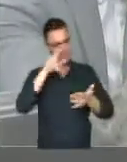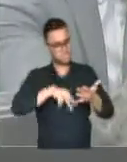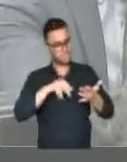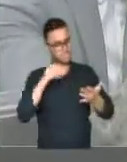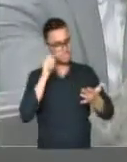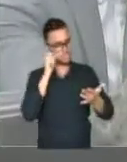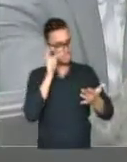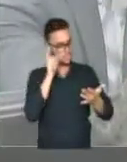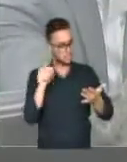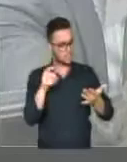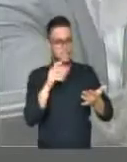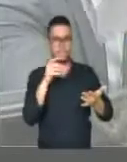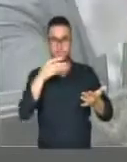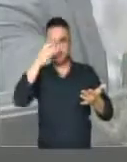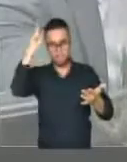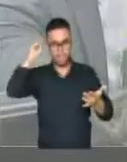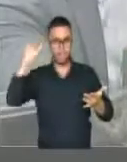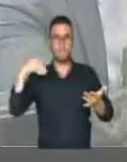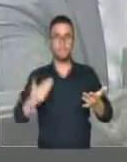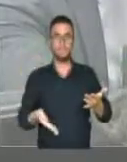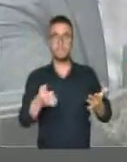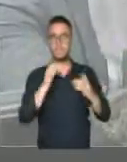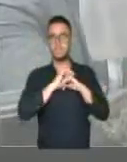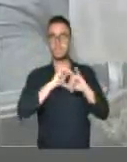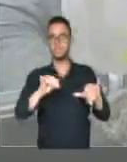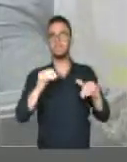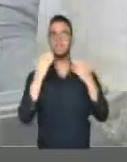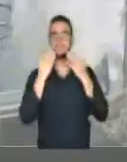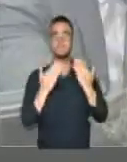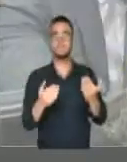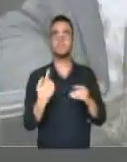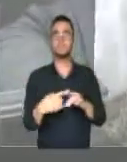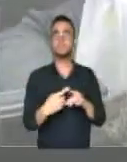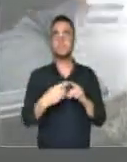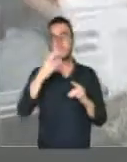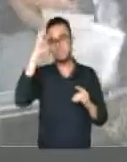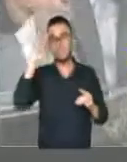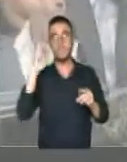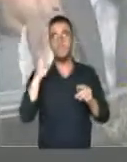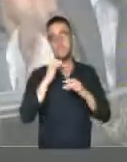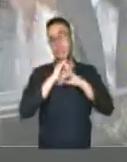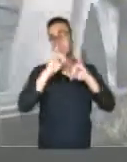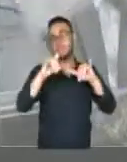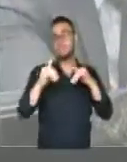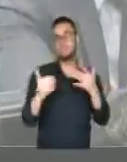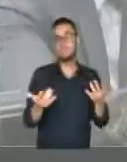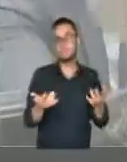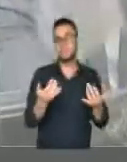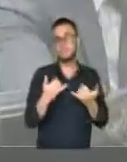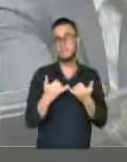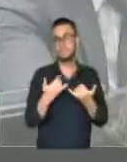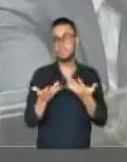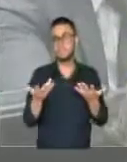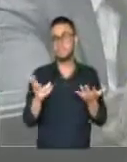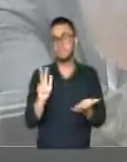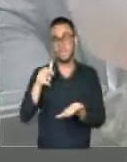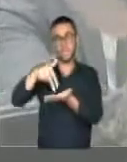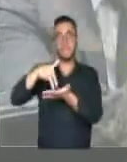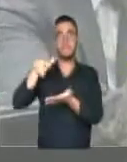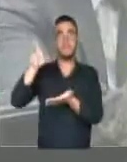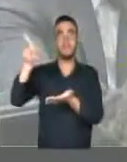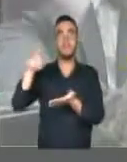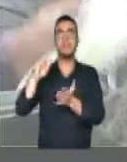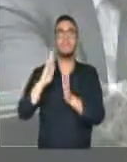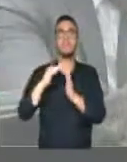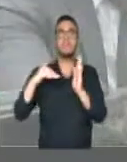a denúncia foi apresentada. Ele faz um pronunciamento de improviso, com a espontânea ida lá no palácio